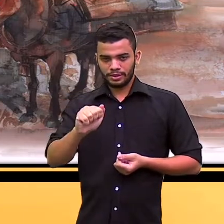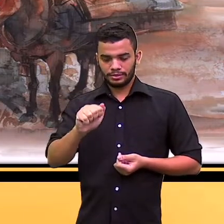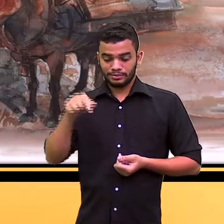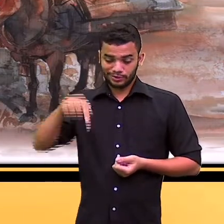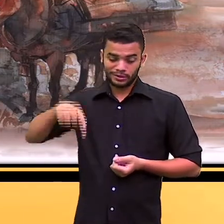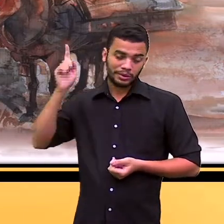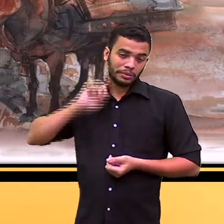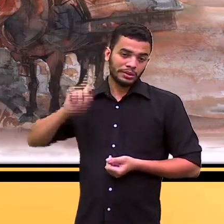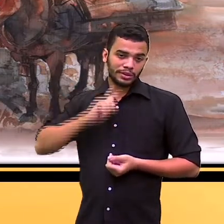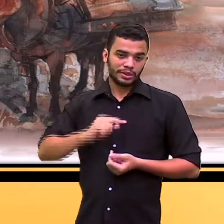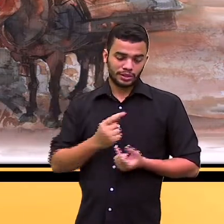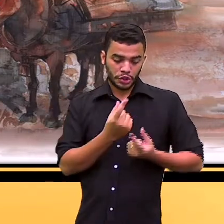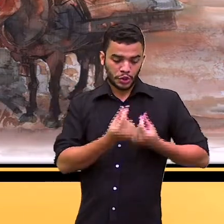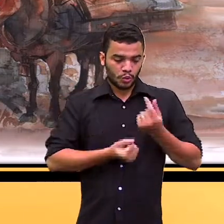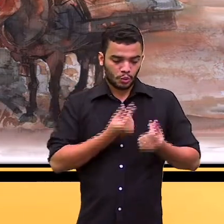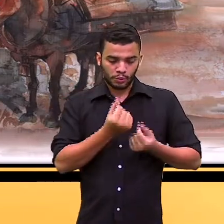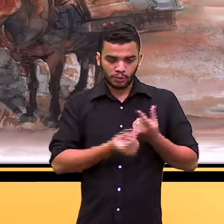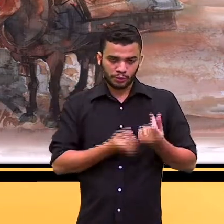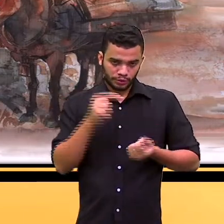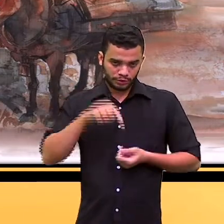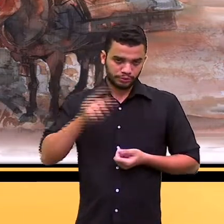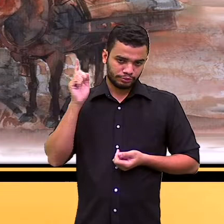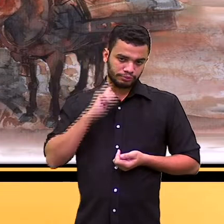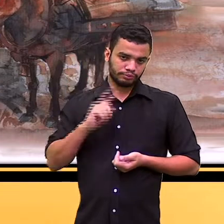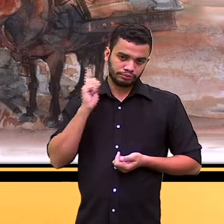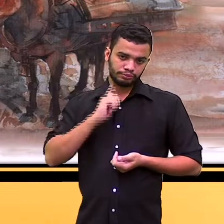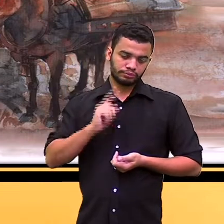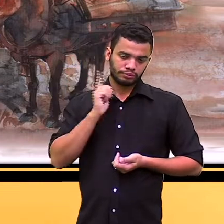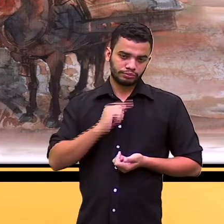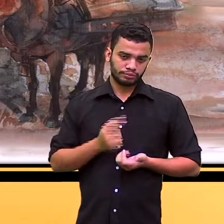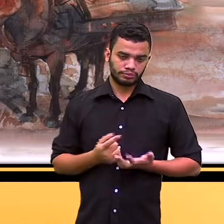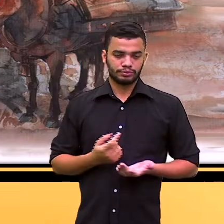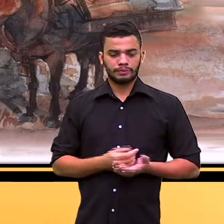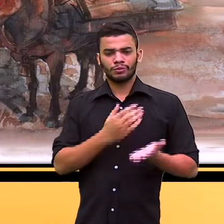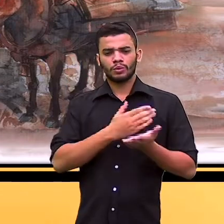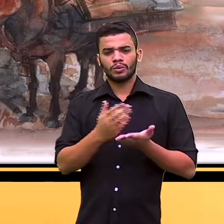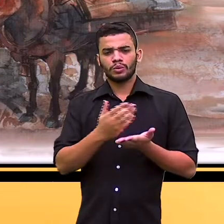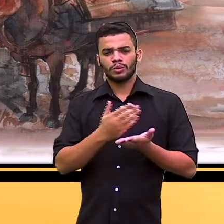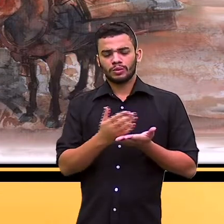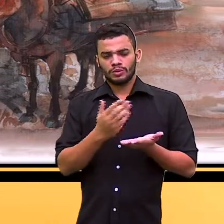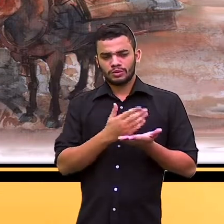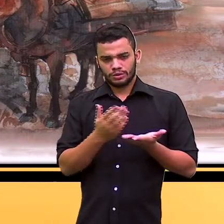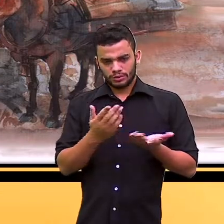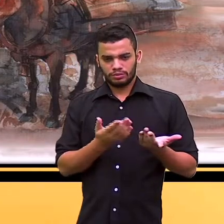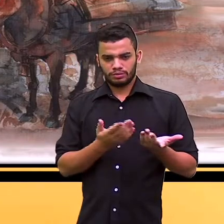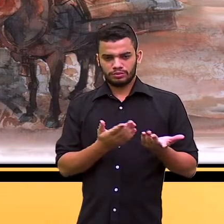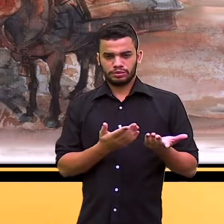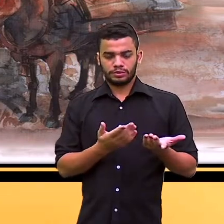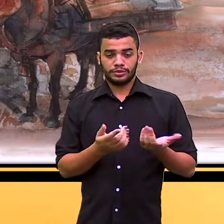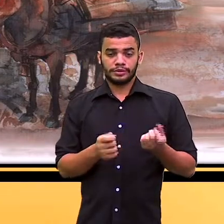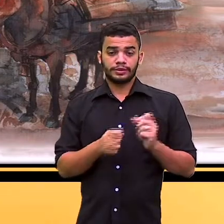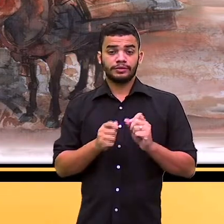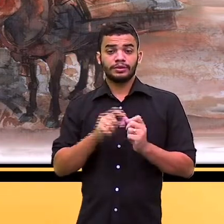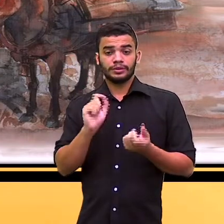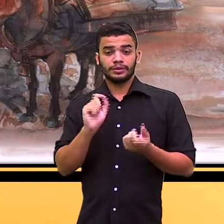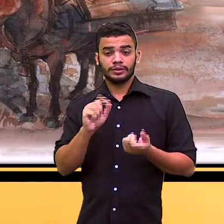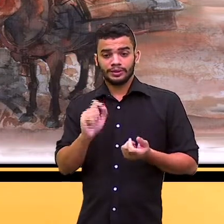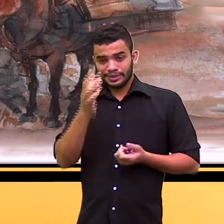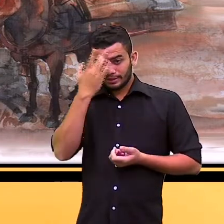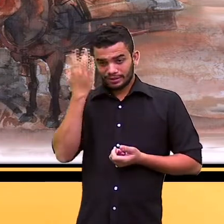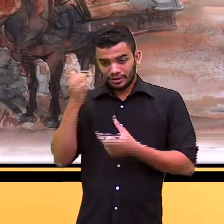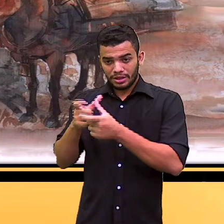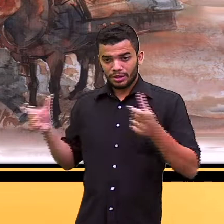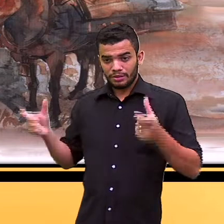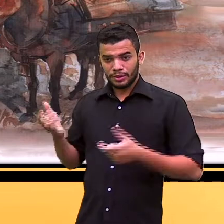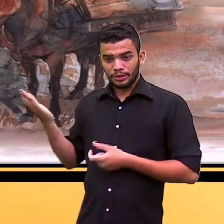Vamos ver? Inicialmente, a região das minas dependia quase exclusivamente de atividades de tropeiros